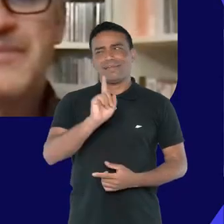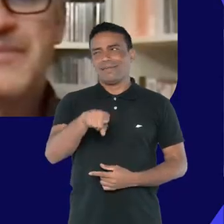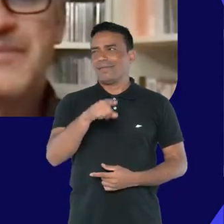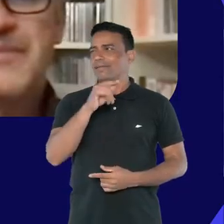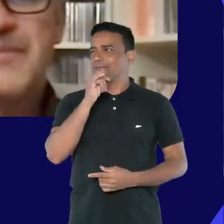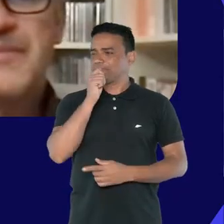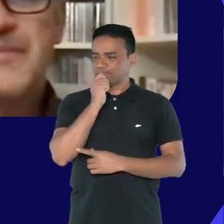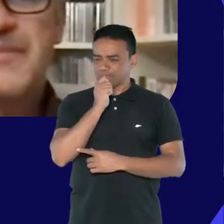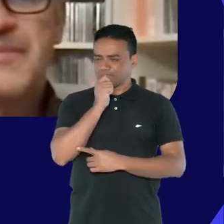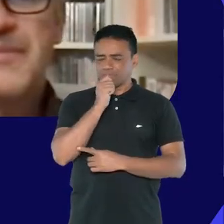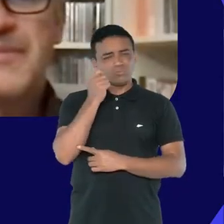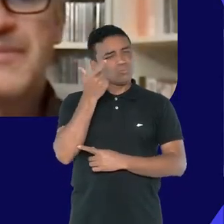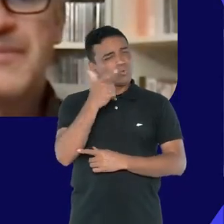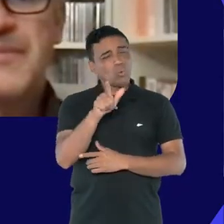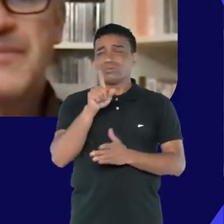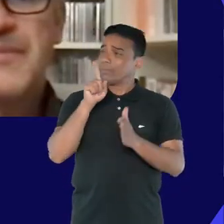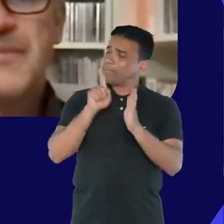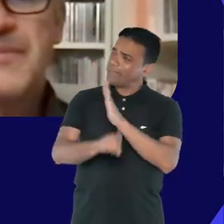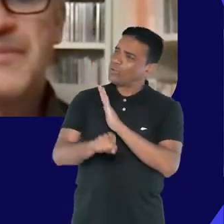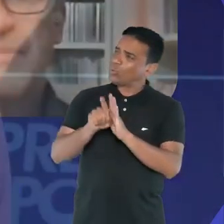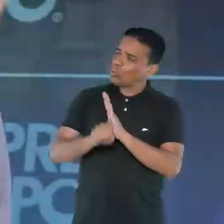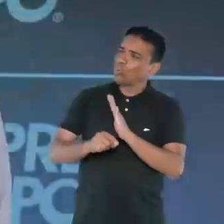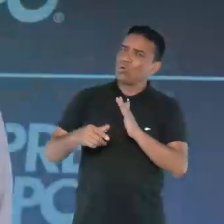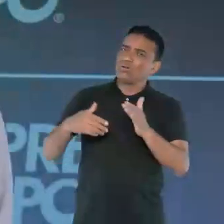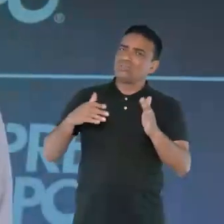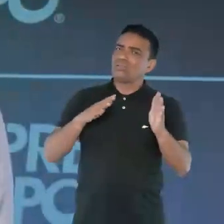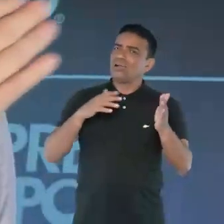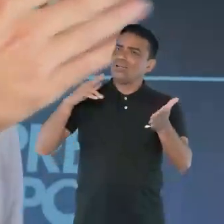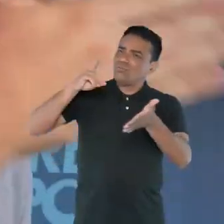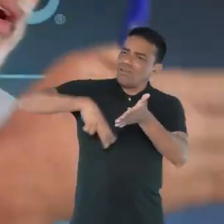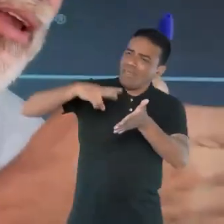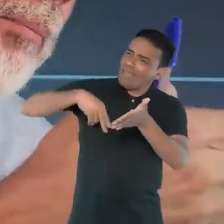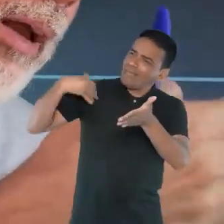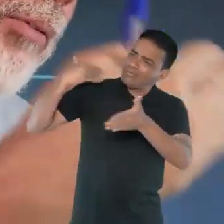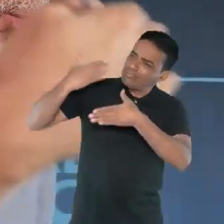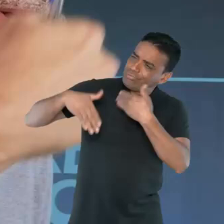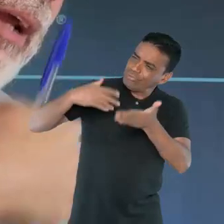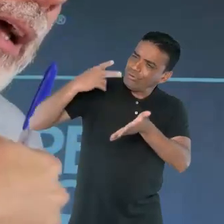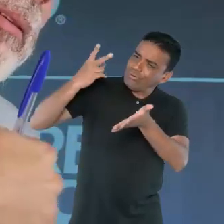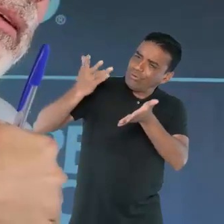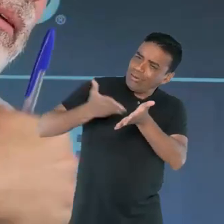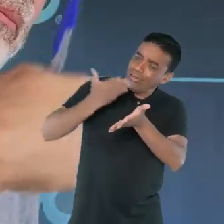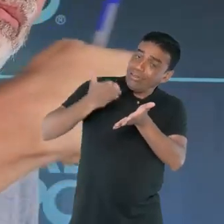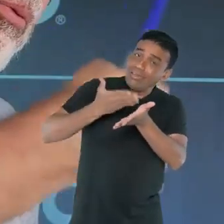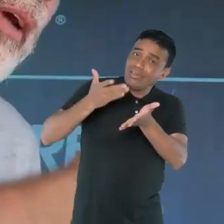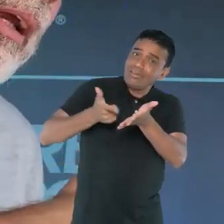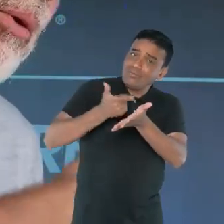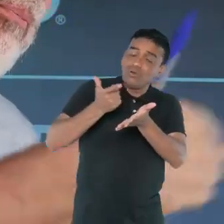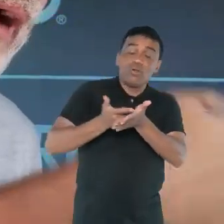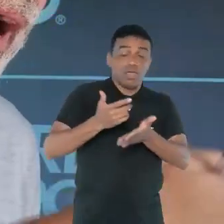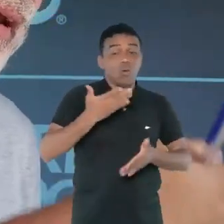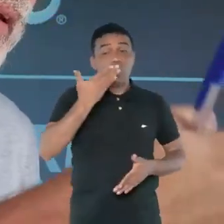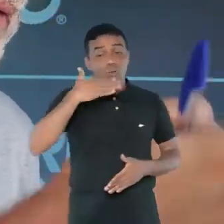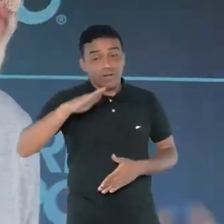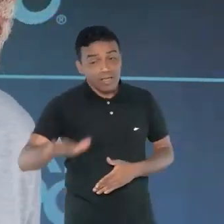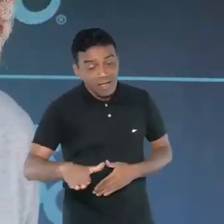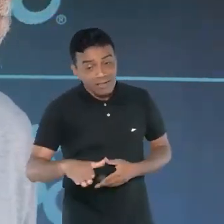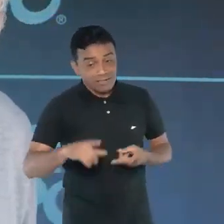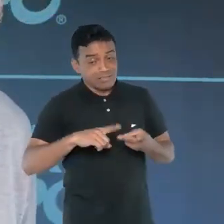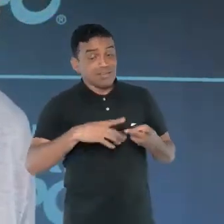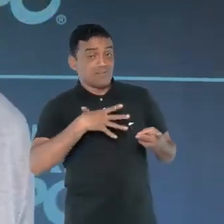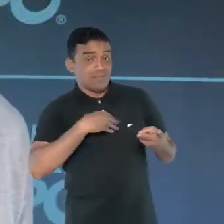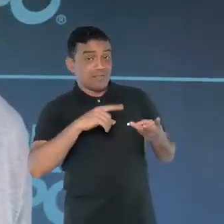Tem uma outra pergunta que, ao longo do livro, eu também fiquei me fazendo, porque também fui criança, filho, pai,